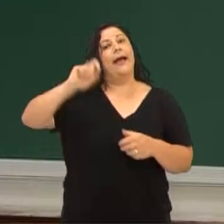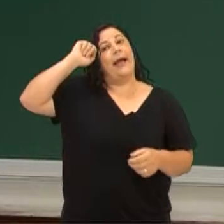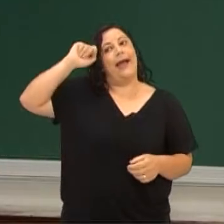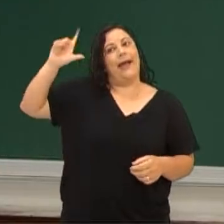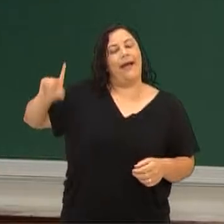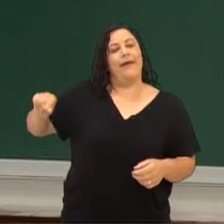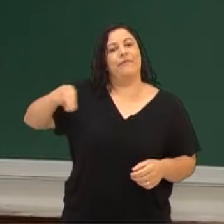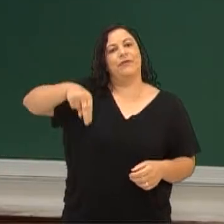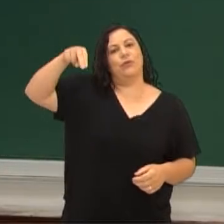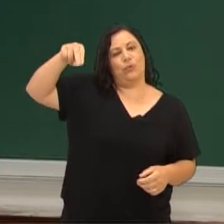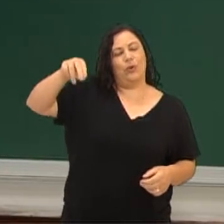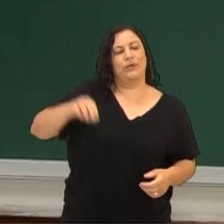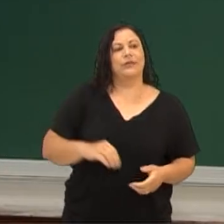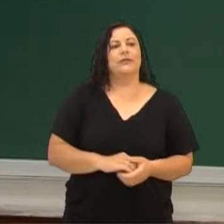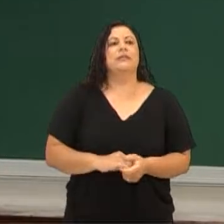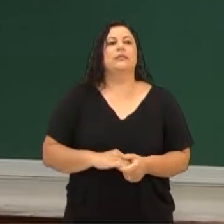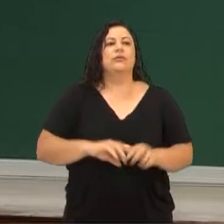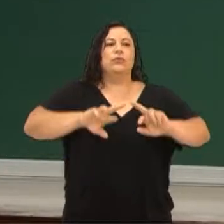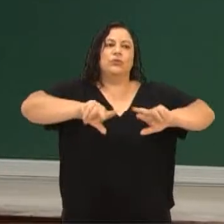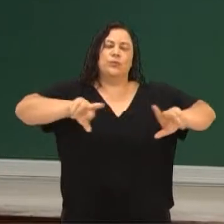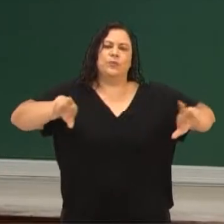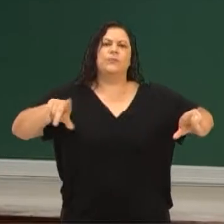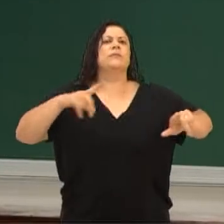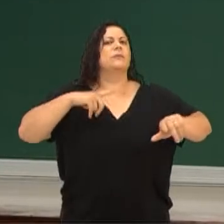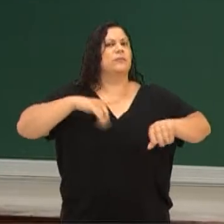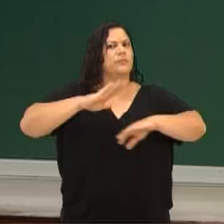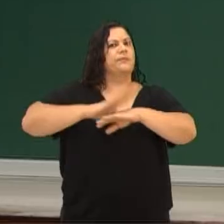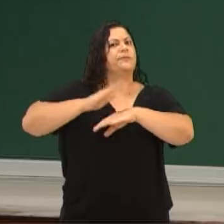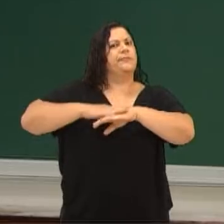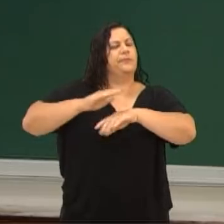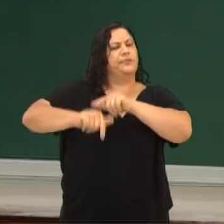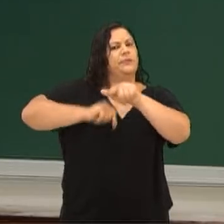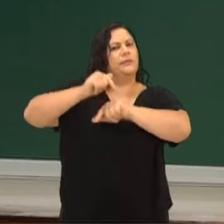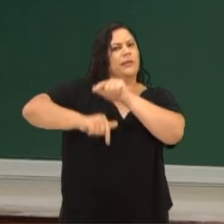Ainda ocorre mineração artesanal lá no Congo. A riqueza